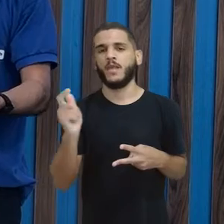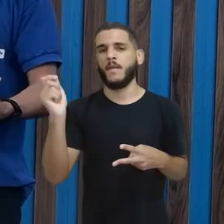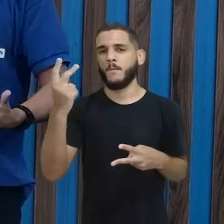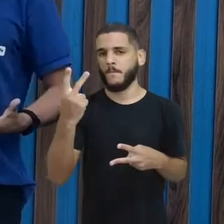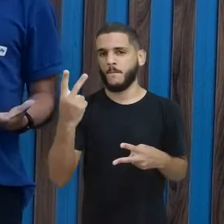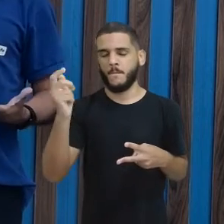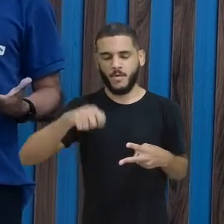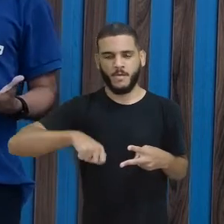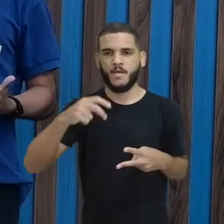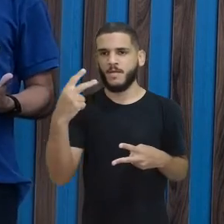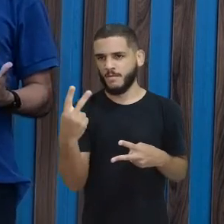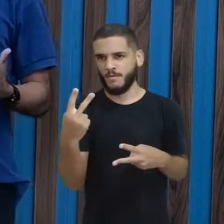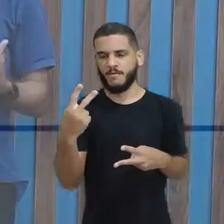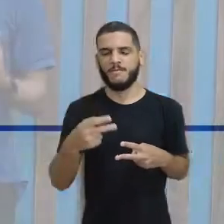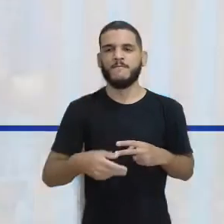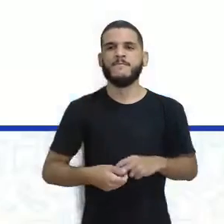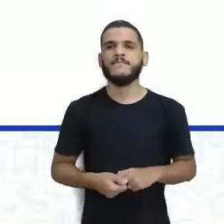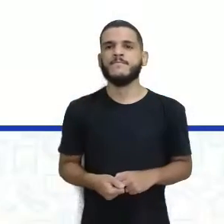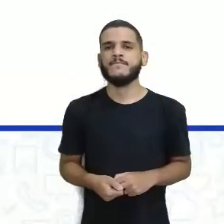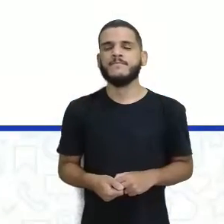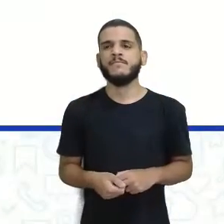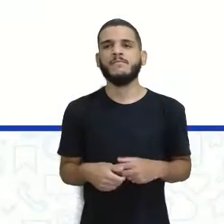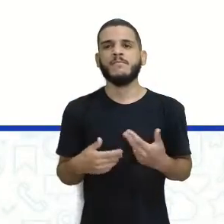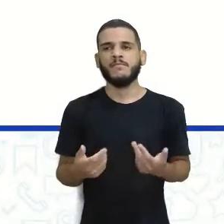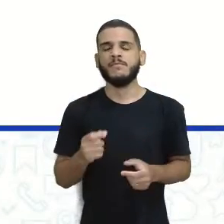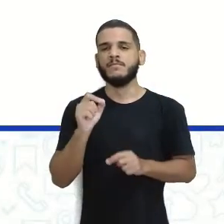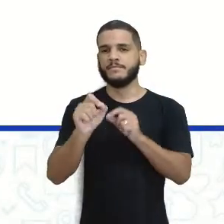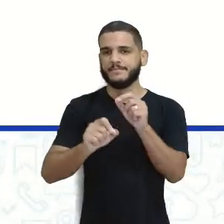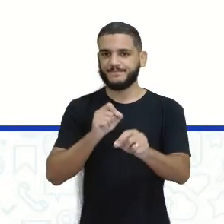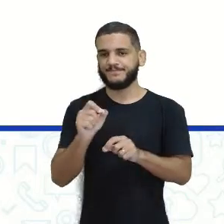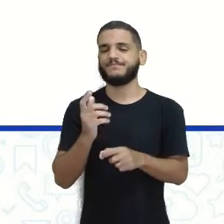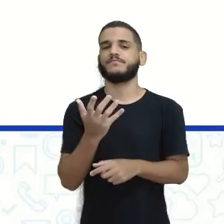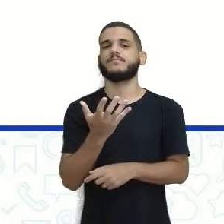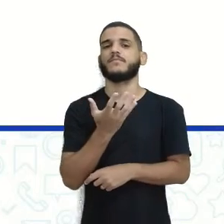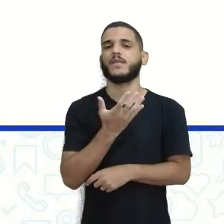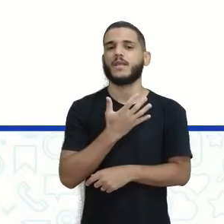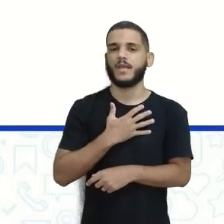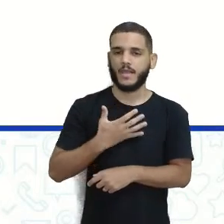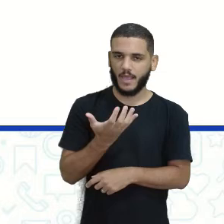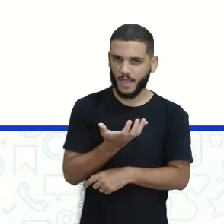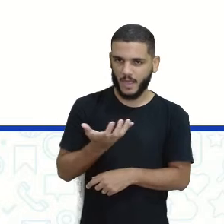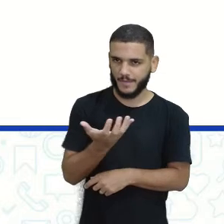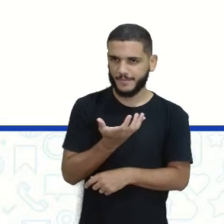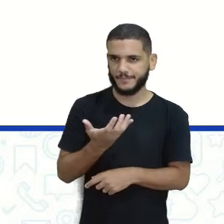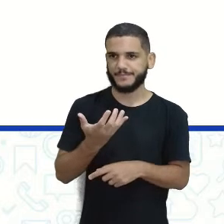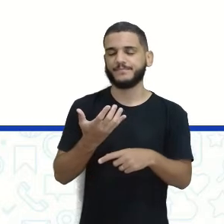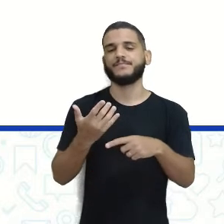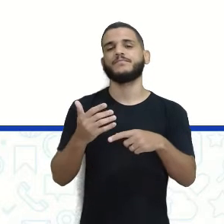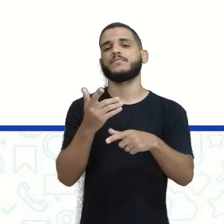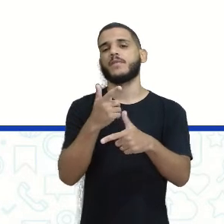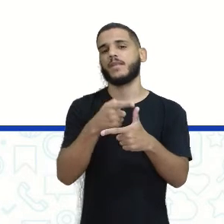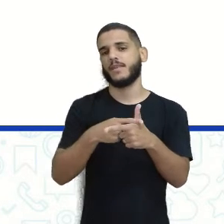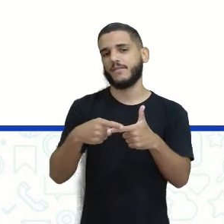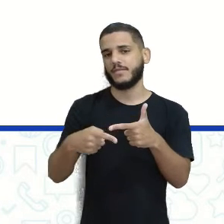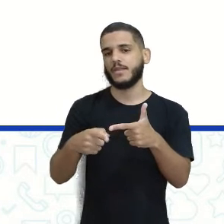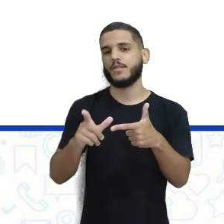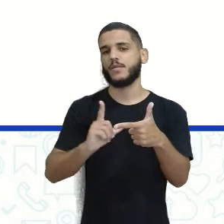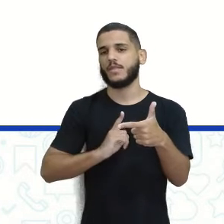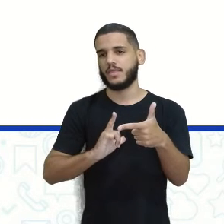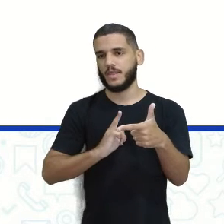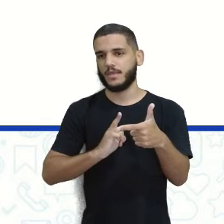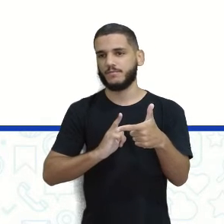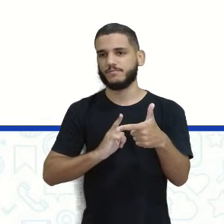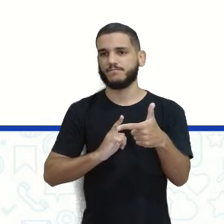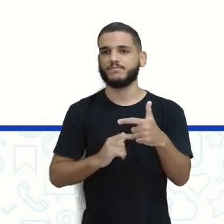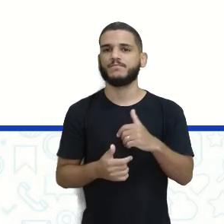possibilidades. Então, quando a gente vai fazer esse cálculo, é o que eu quero dividido pelo que eu tenho. Exatamente. Olha a